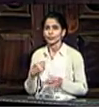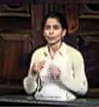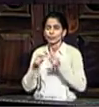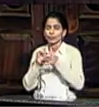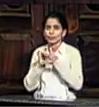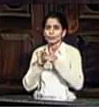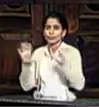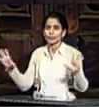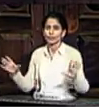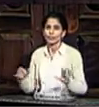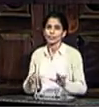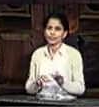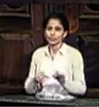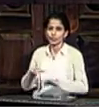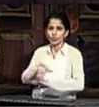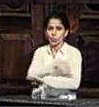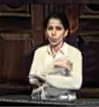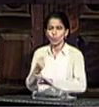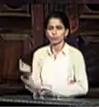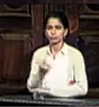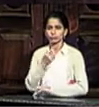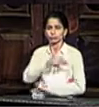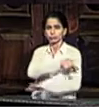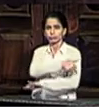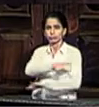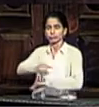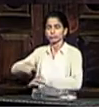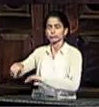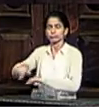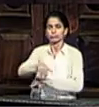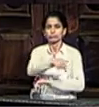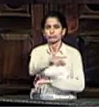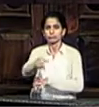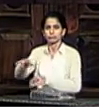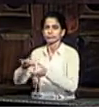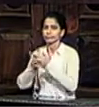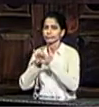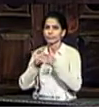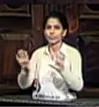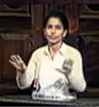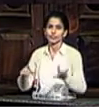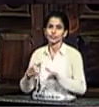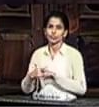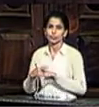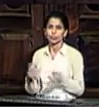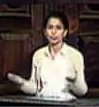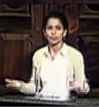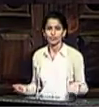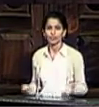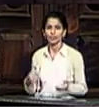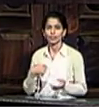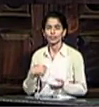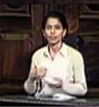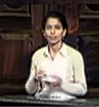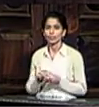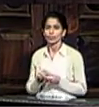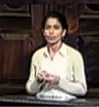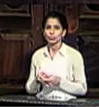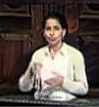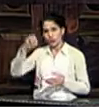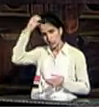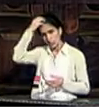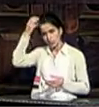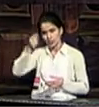um estudo, não há absolutamente nenhuma informação relevante que